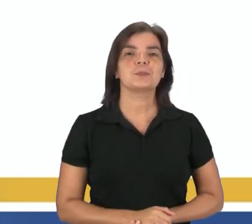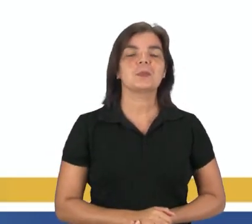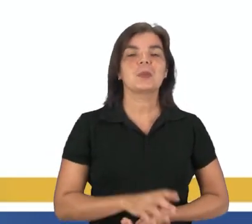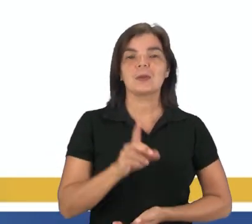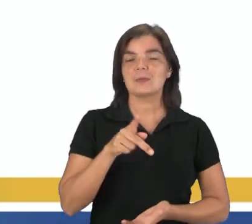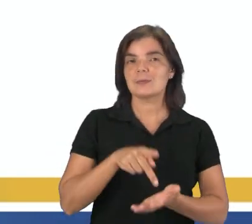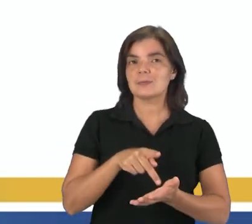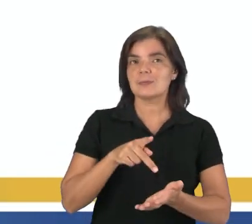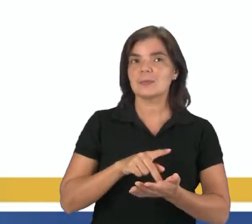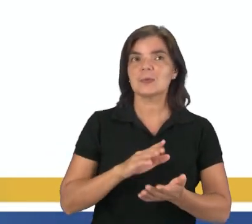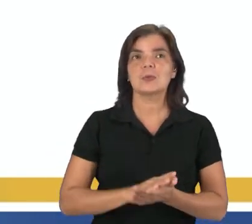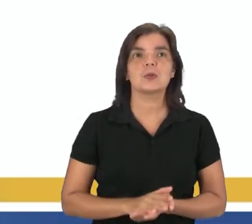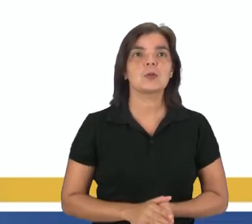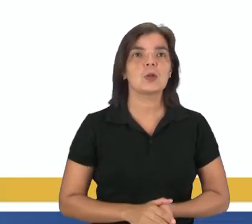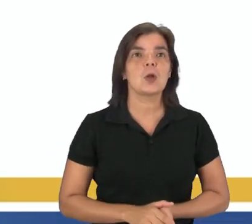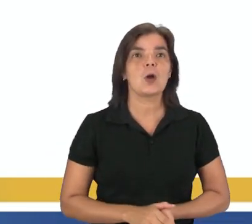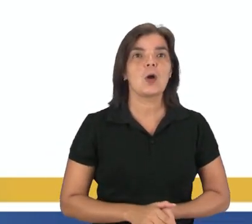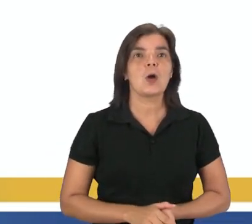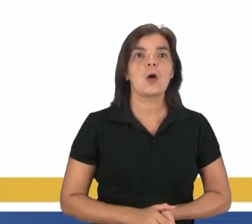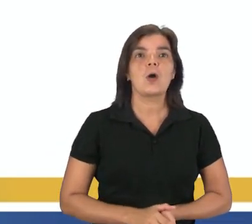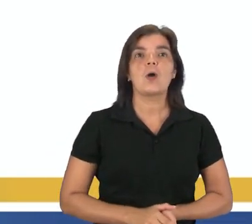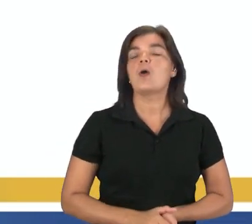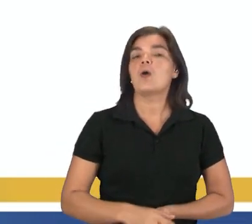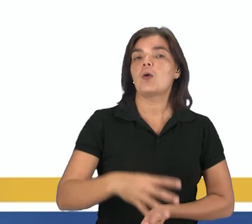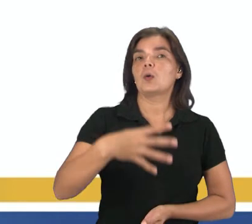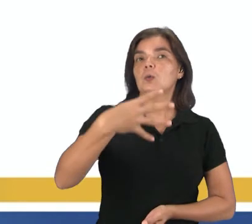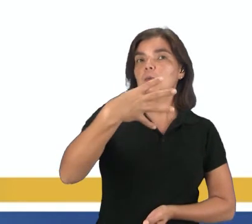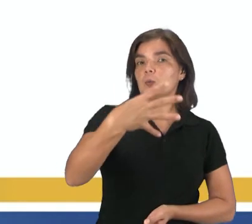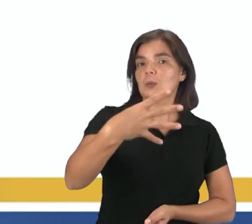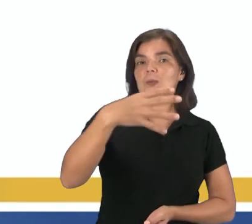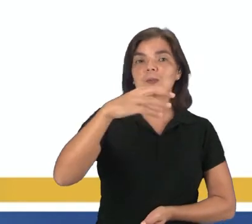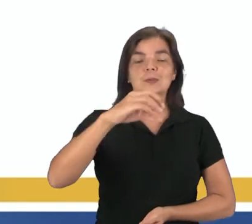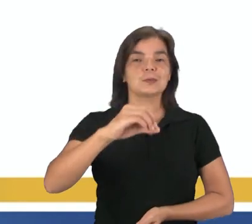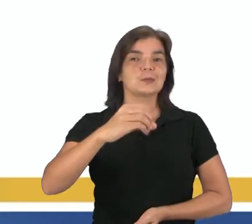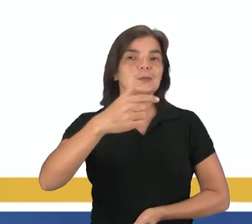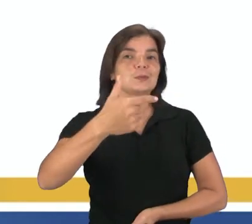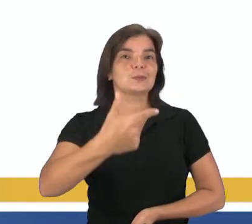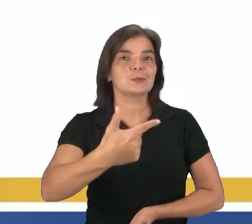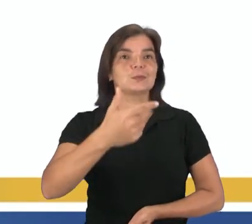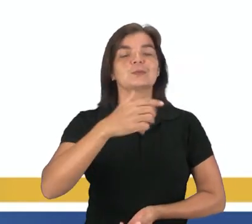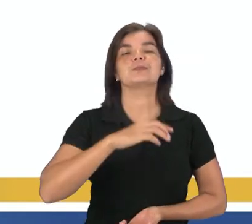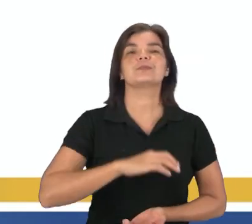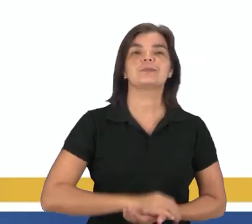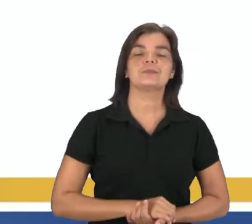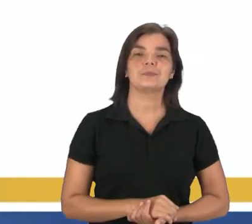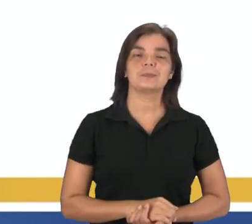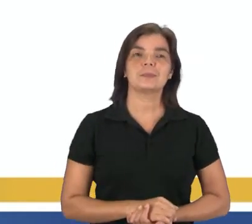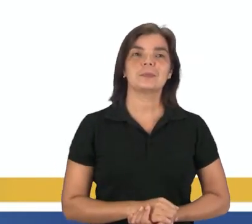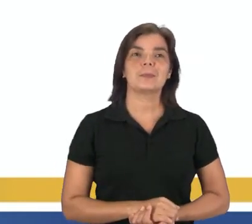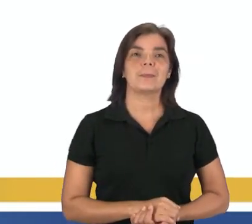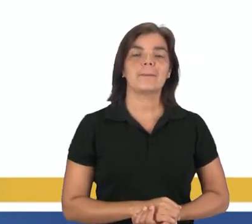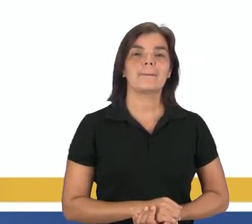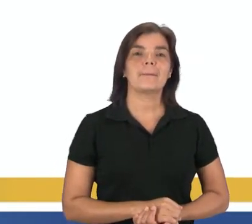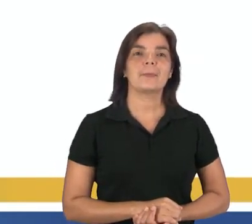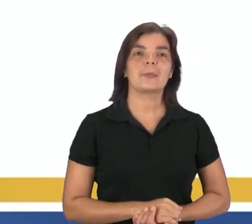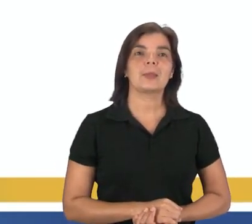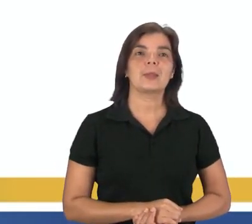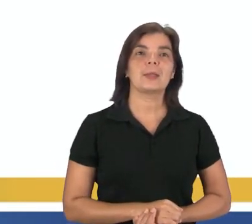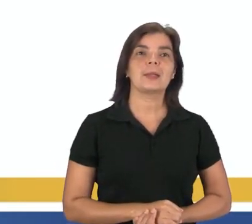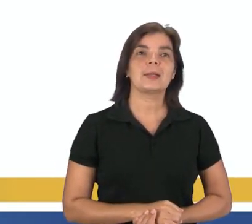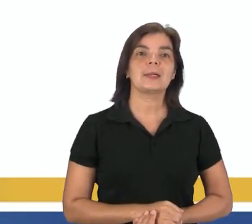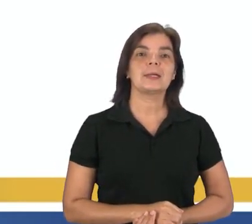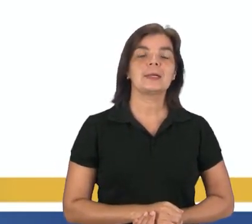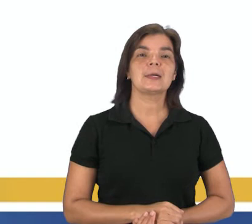87, isso aí. 402, vamos ver? Isso mesmo, 402,